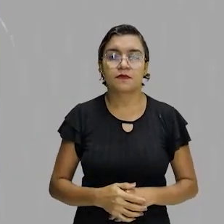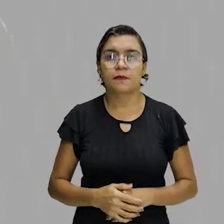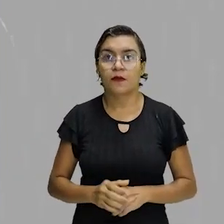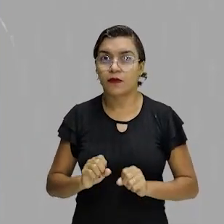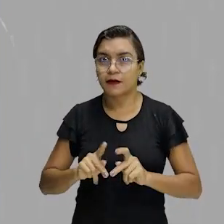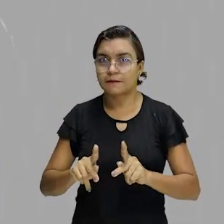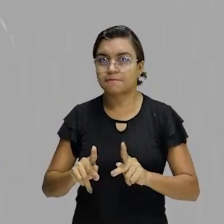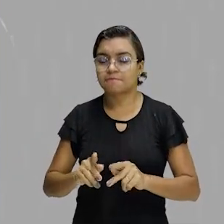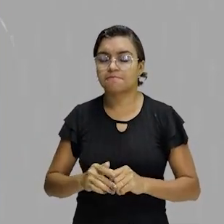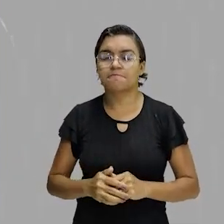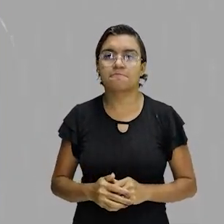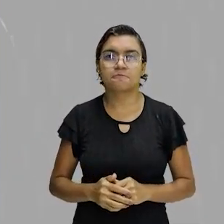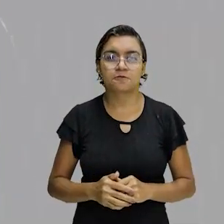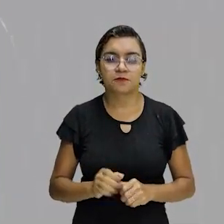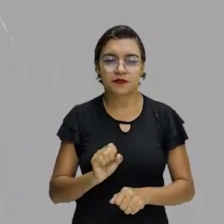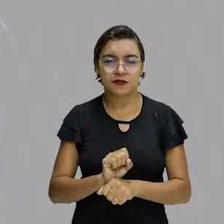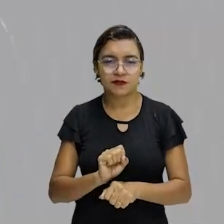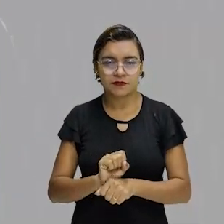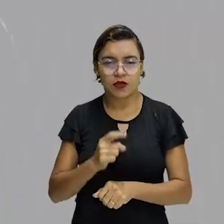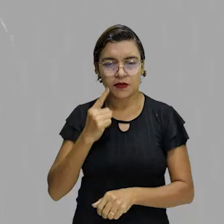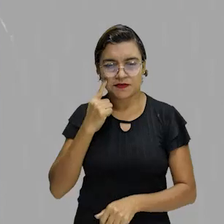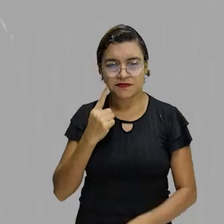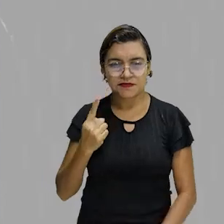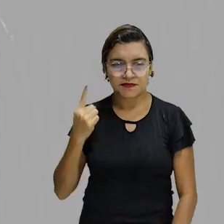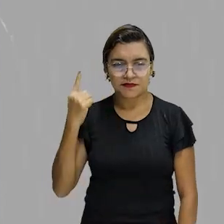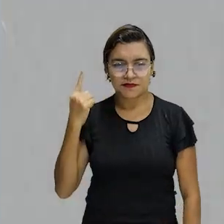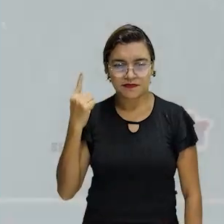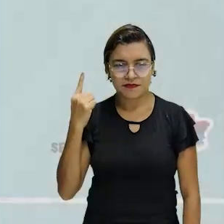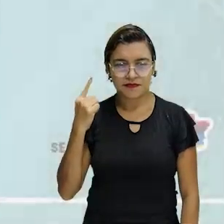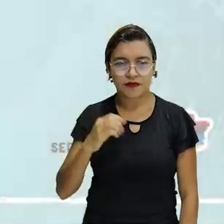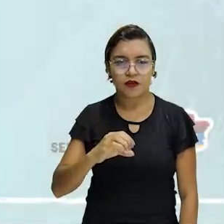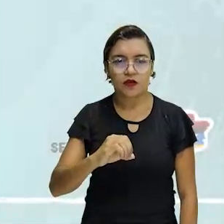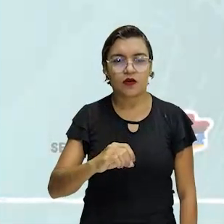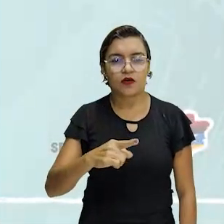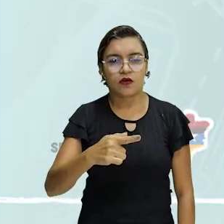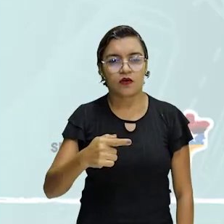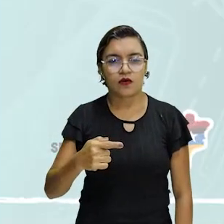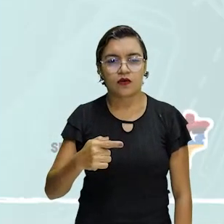mundo, ok? Então segura aí, a gente vai começar falando do Oxfam,